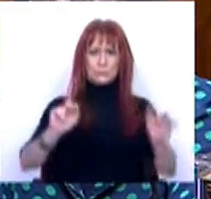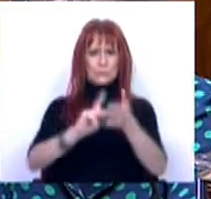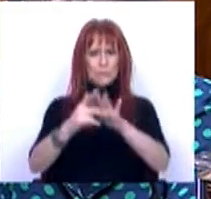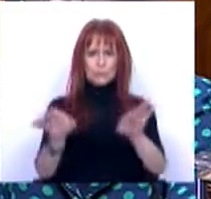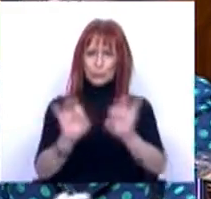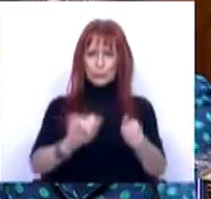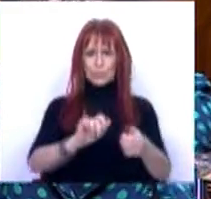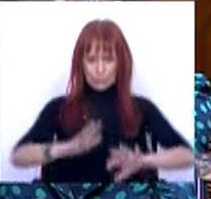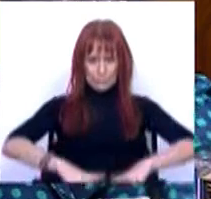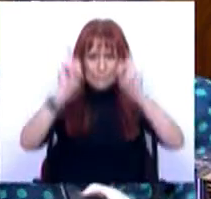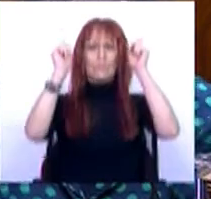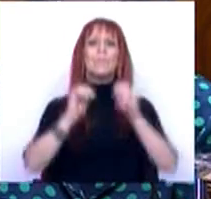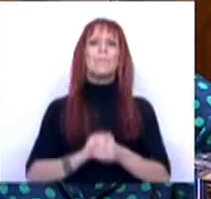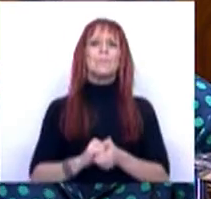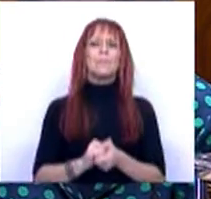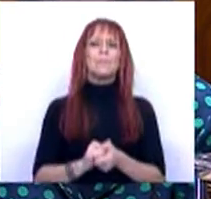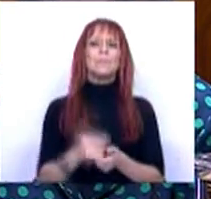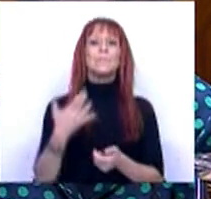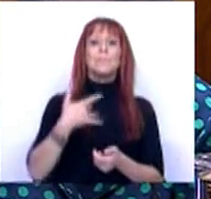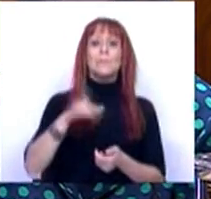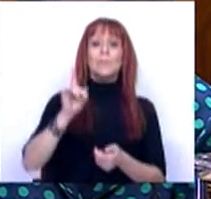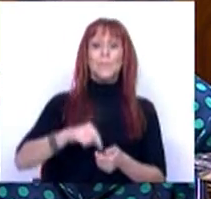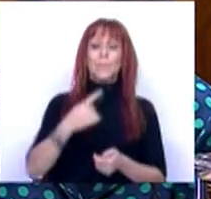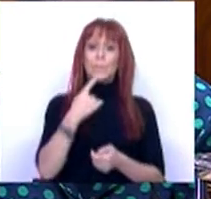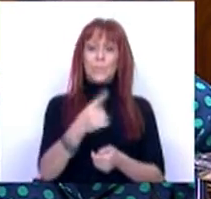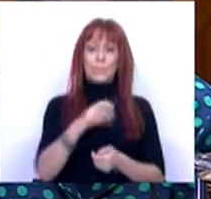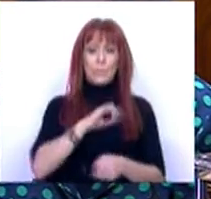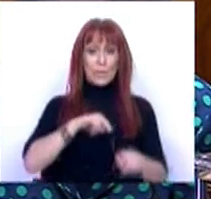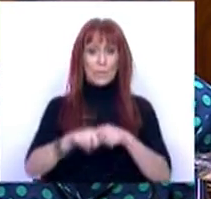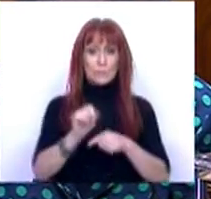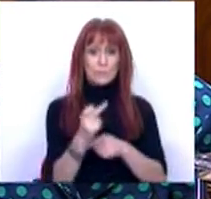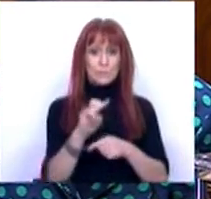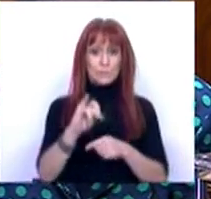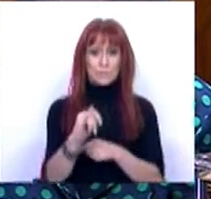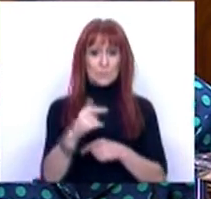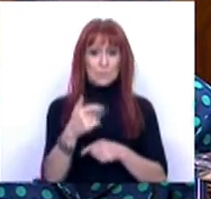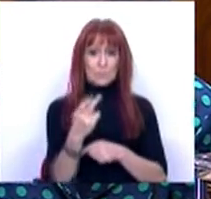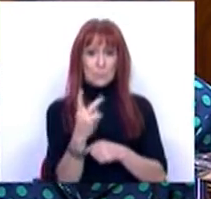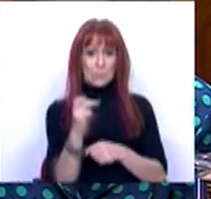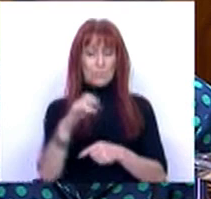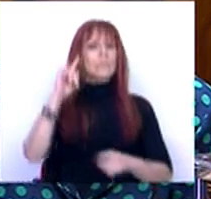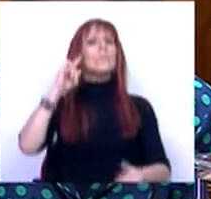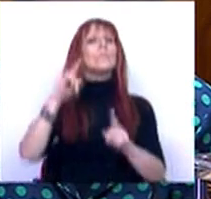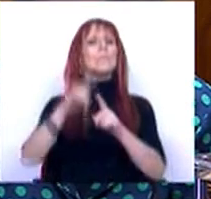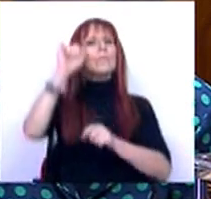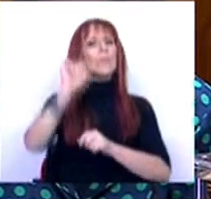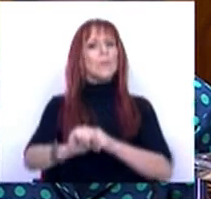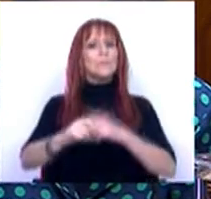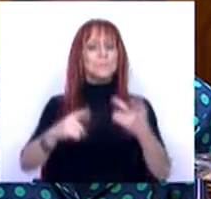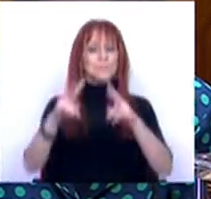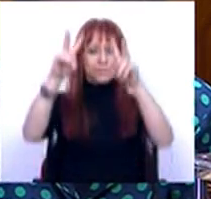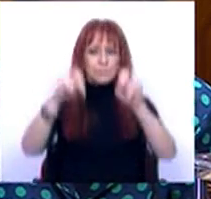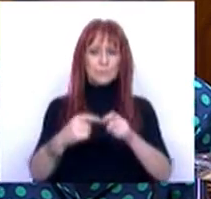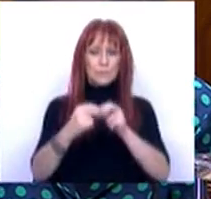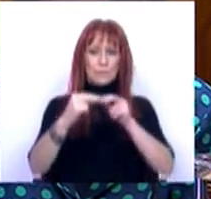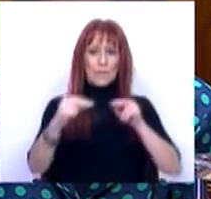tecnologicamente avançados. Queria dar nota ao Sr. Deputado Rui Tavares, com o objetivo, em matéria